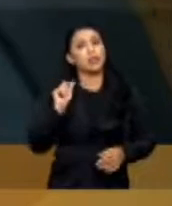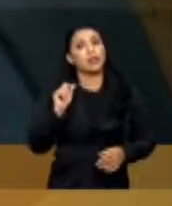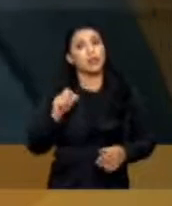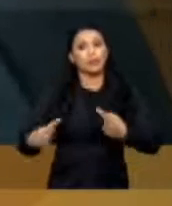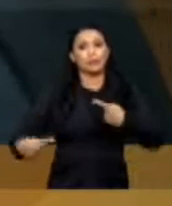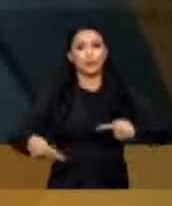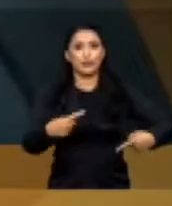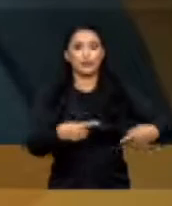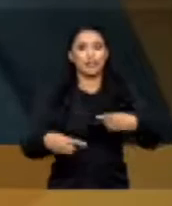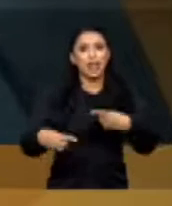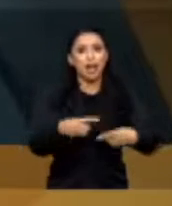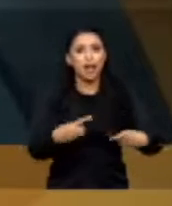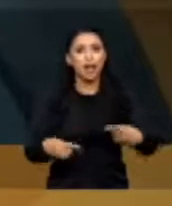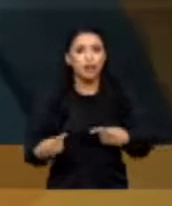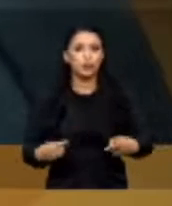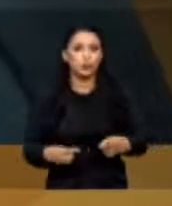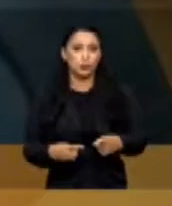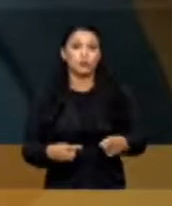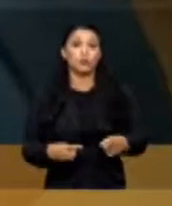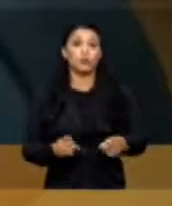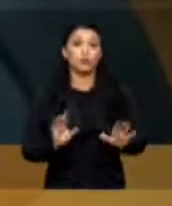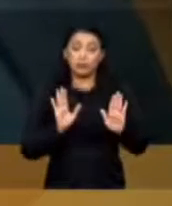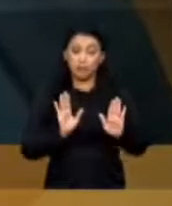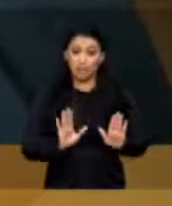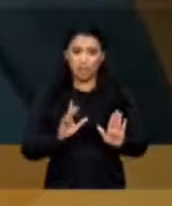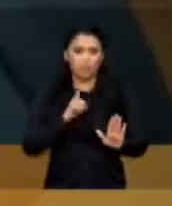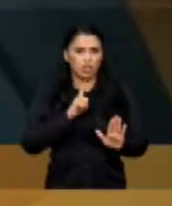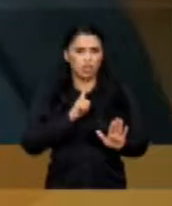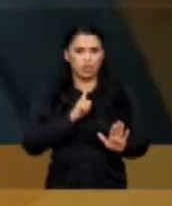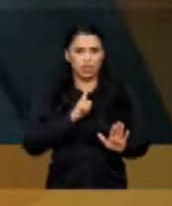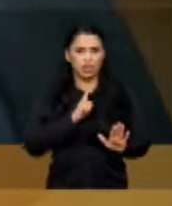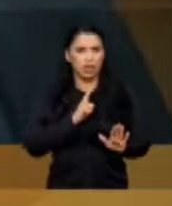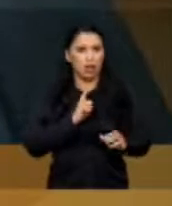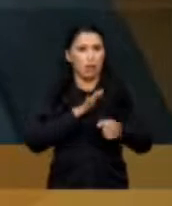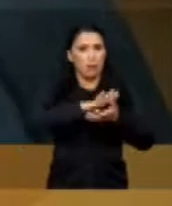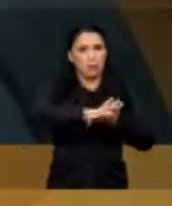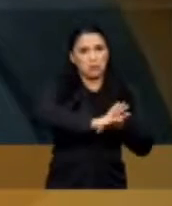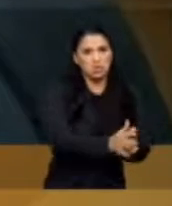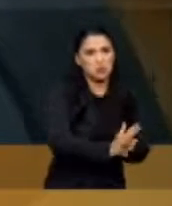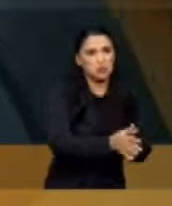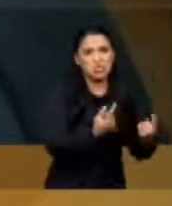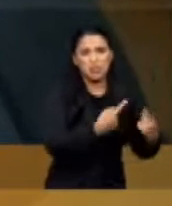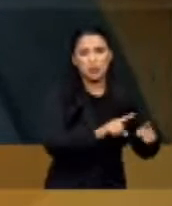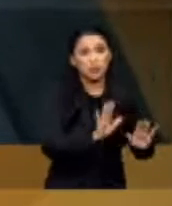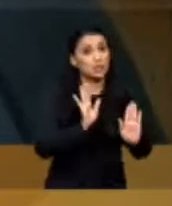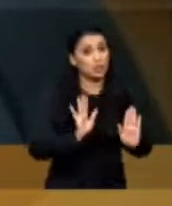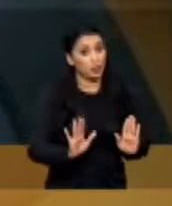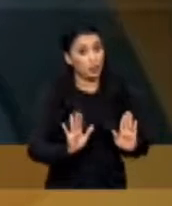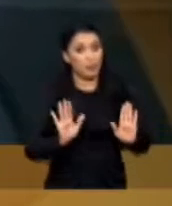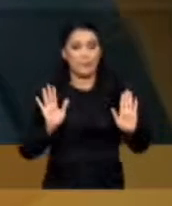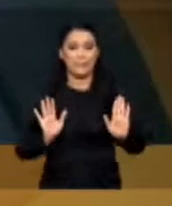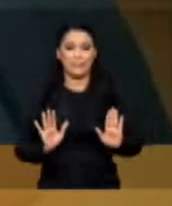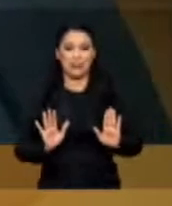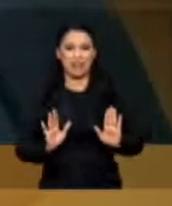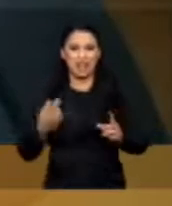diálogo com os adversários e não a supressão dos adversários. Os termos contidos,